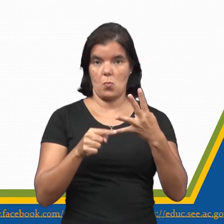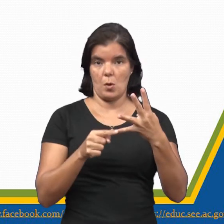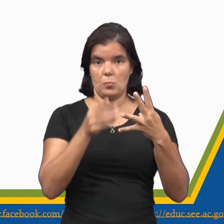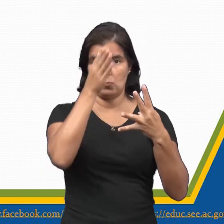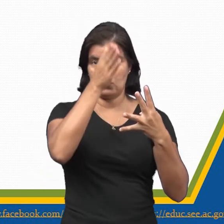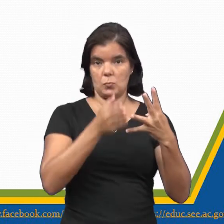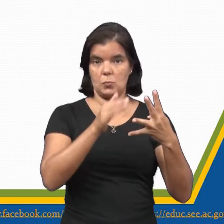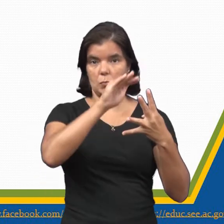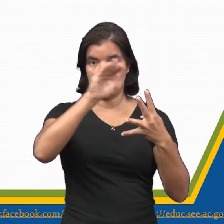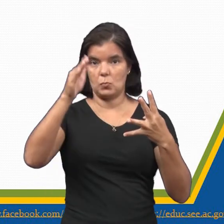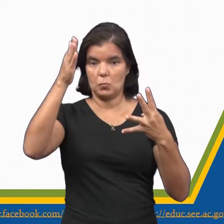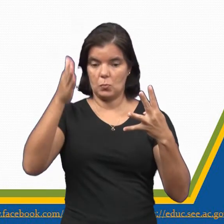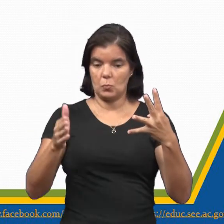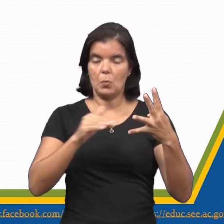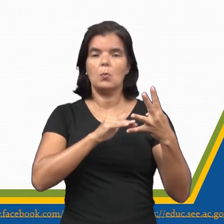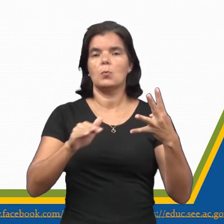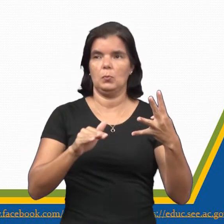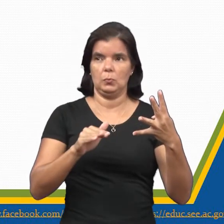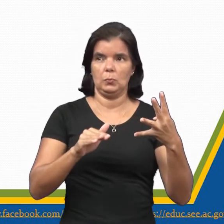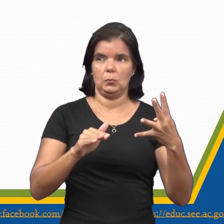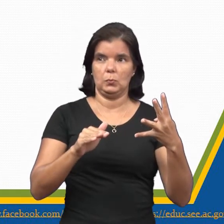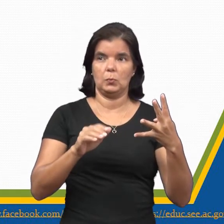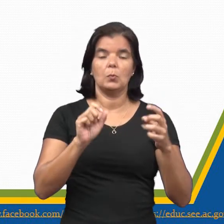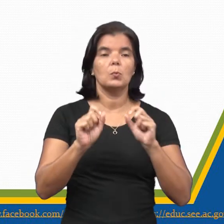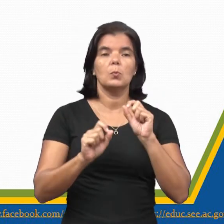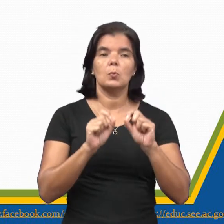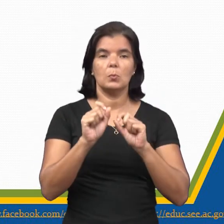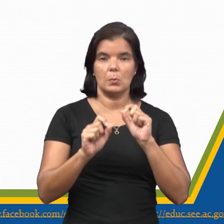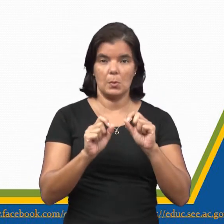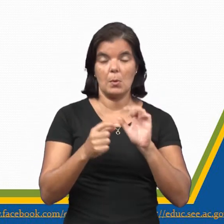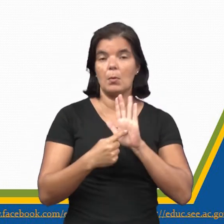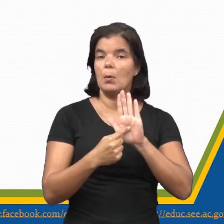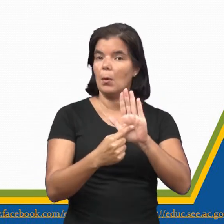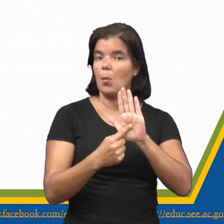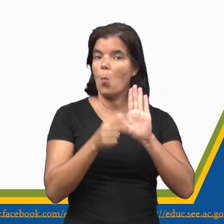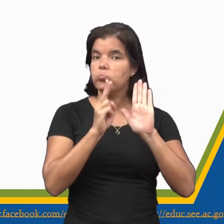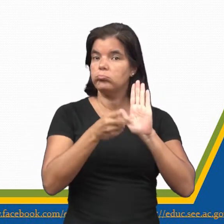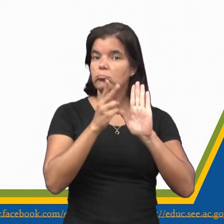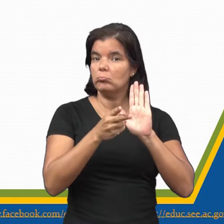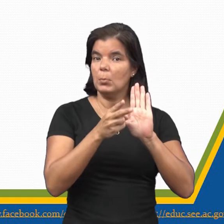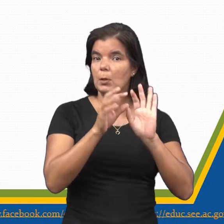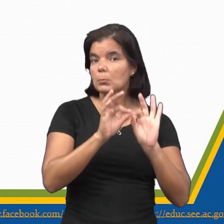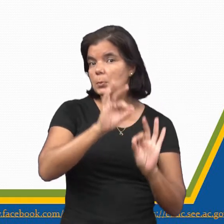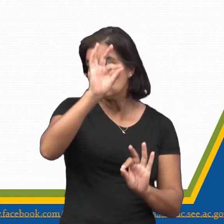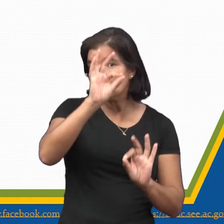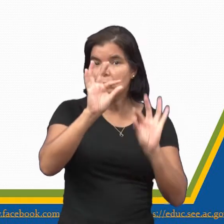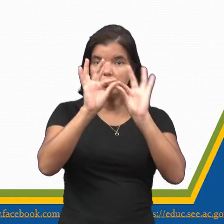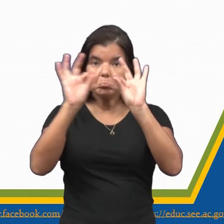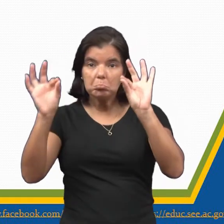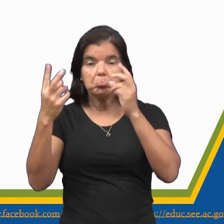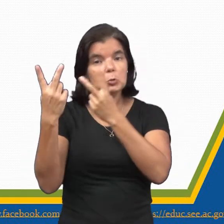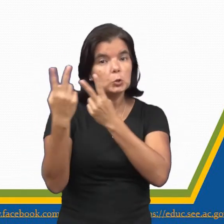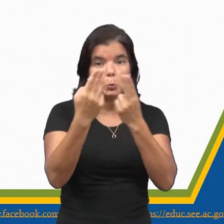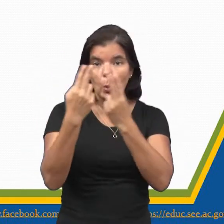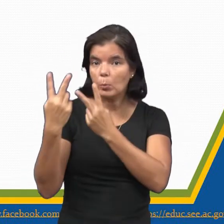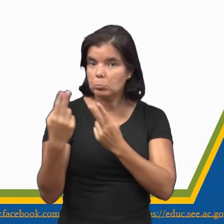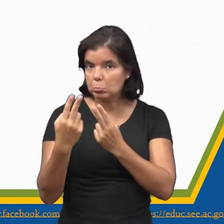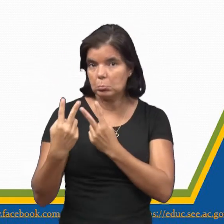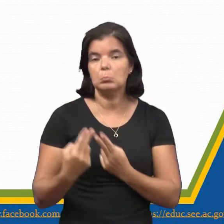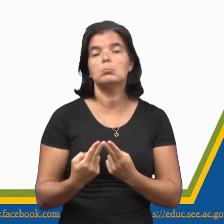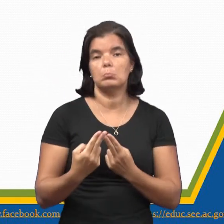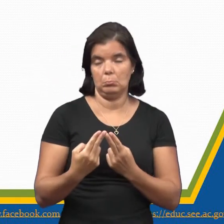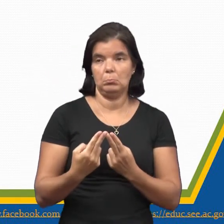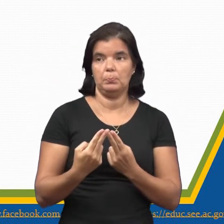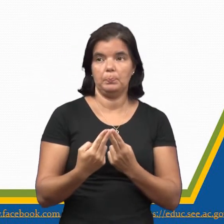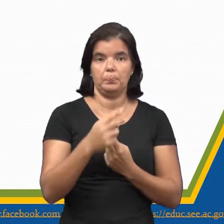4 lados congruentes. O que são congruentes? Que apresentam a mesma medida, né? 4 lados de mesma medida, L,